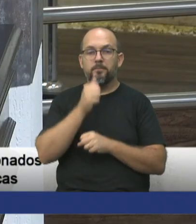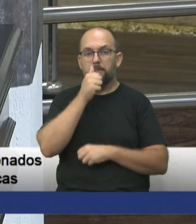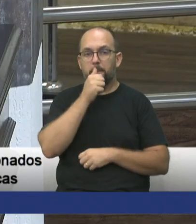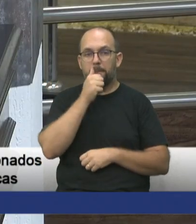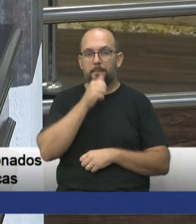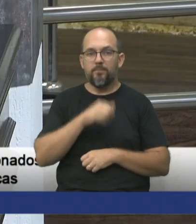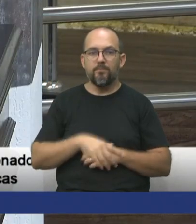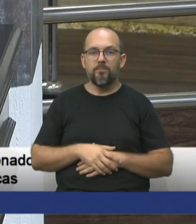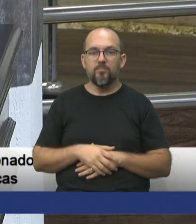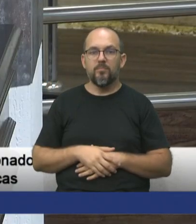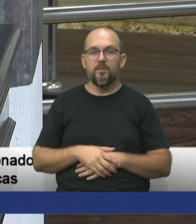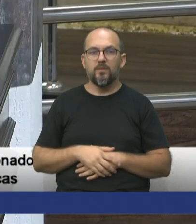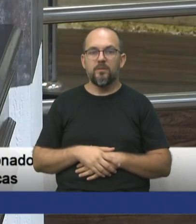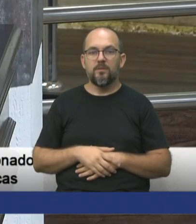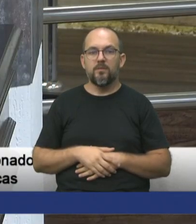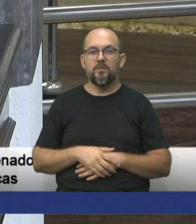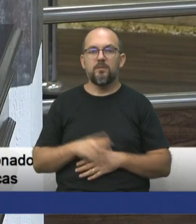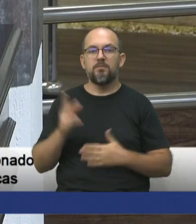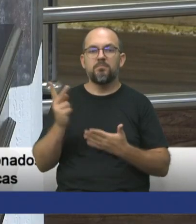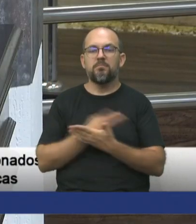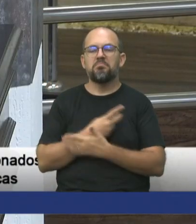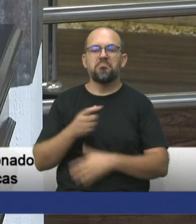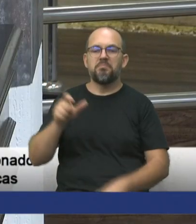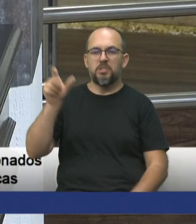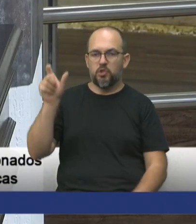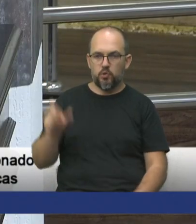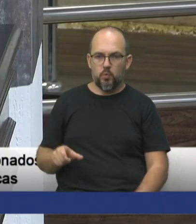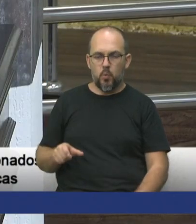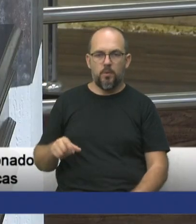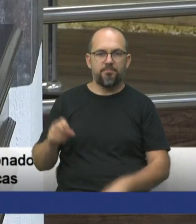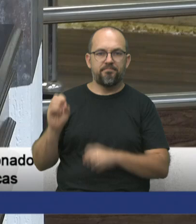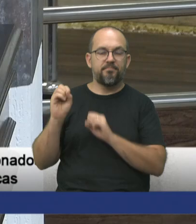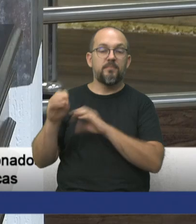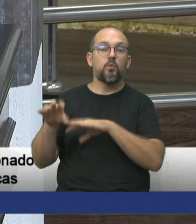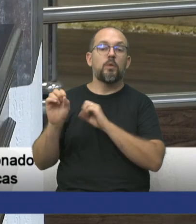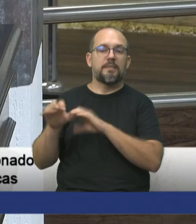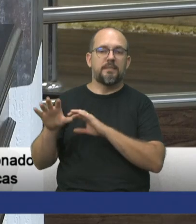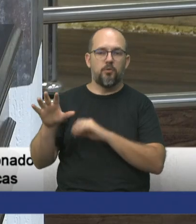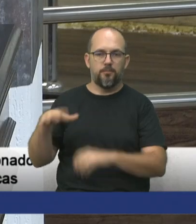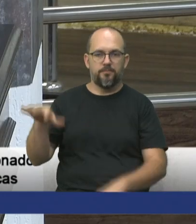de uma certa pessoa na educação